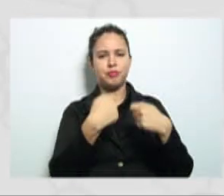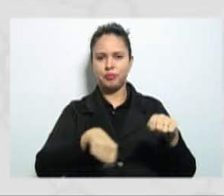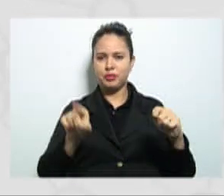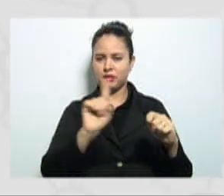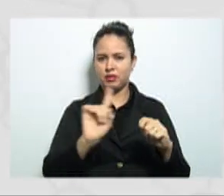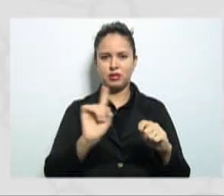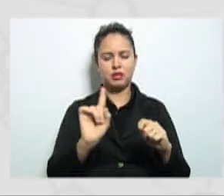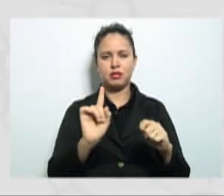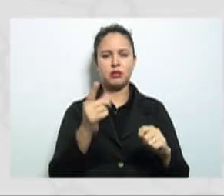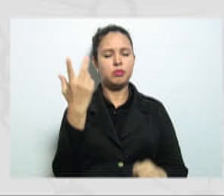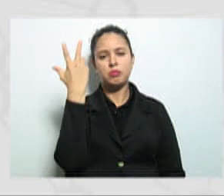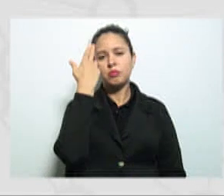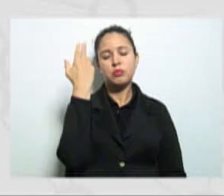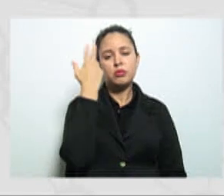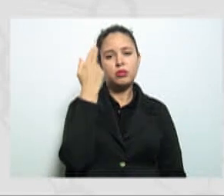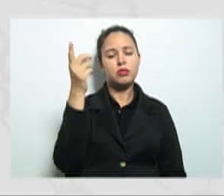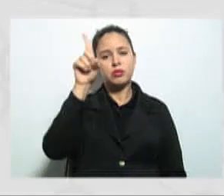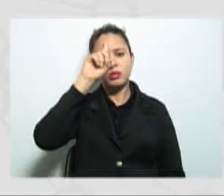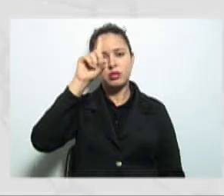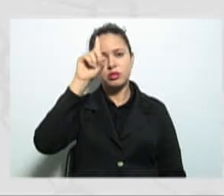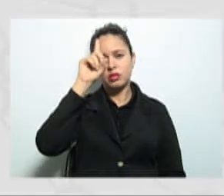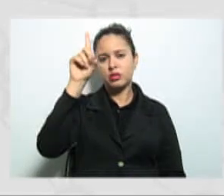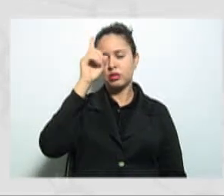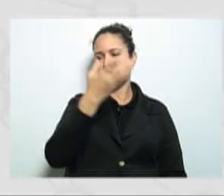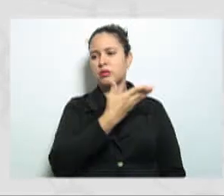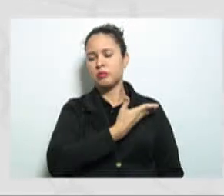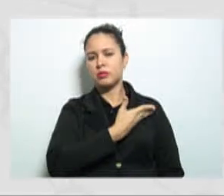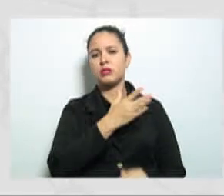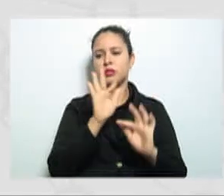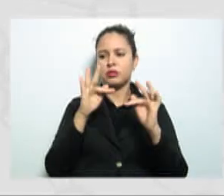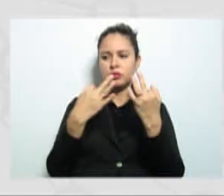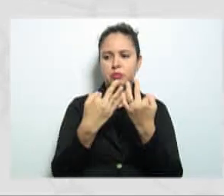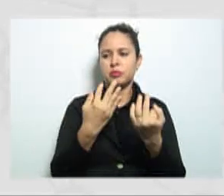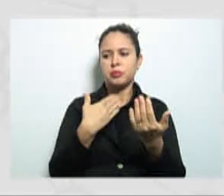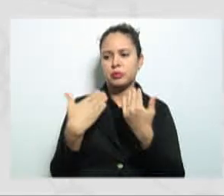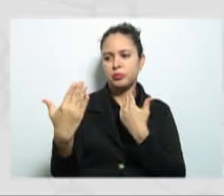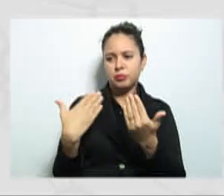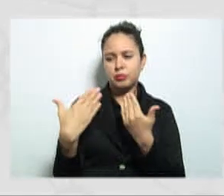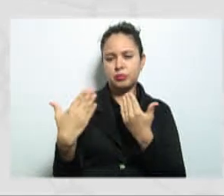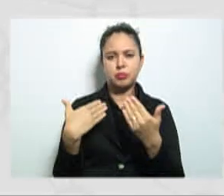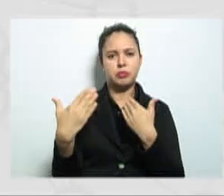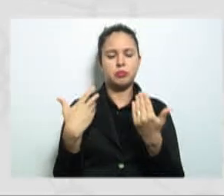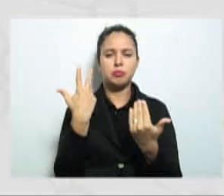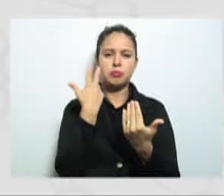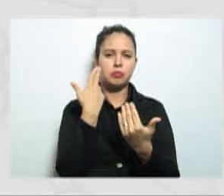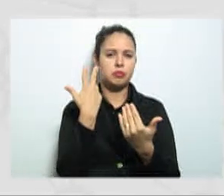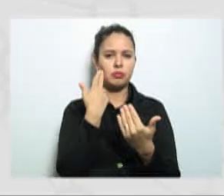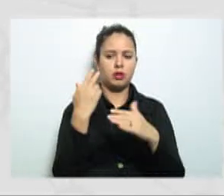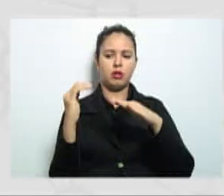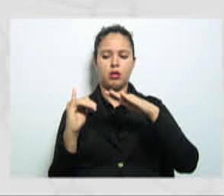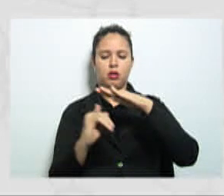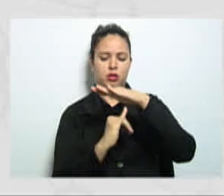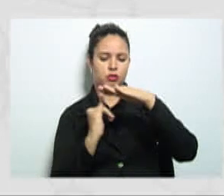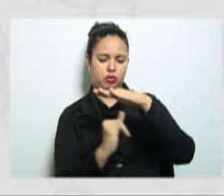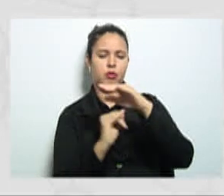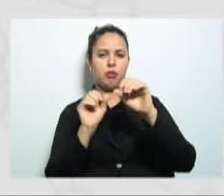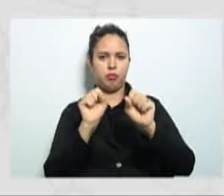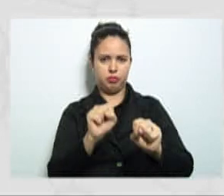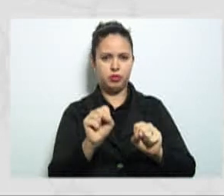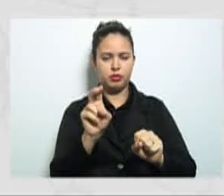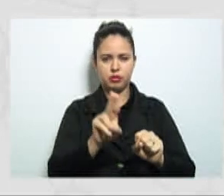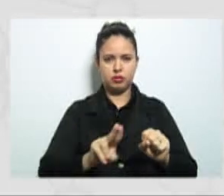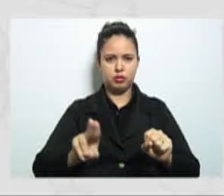É a linguagem do cotidiano usada em situações informais. Então, é importante que a gente sempre tenha